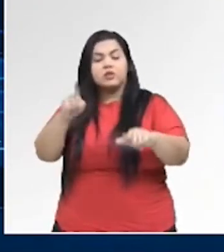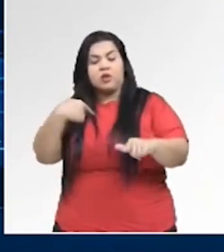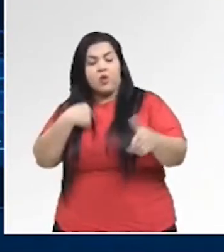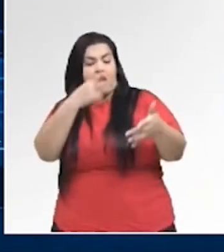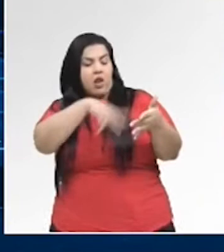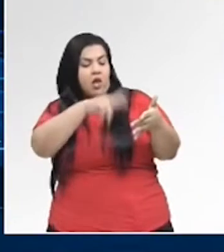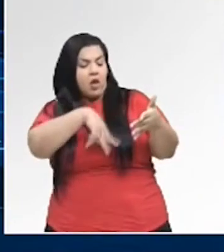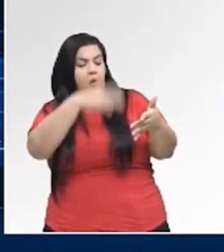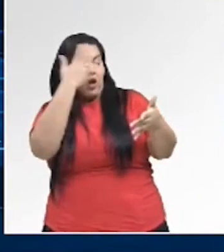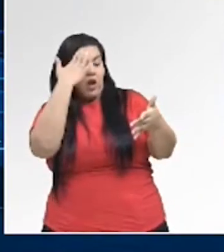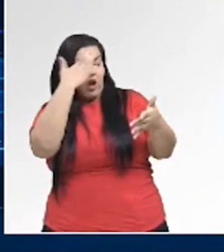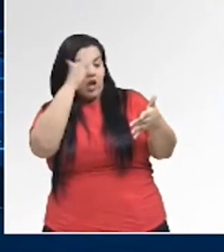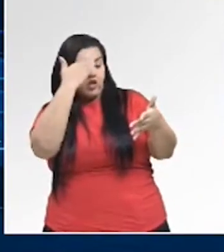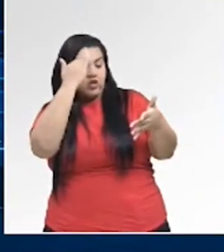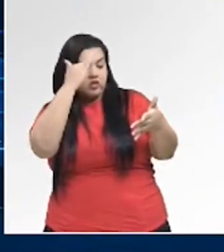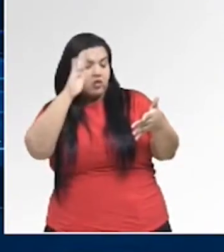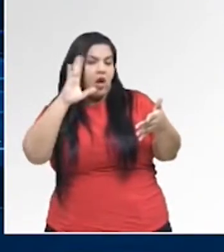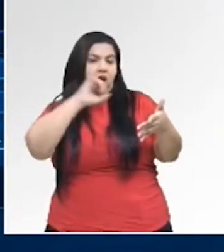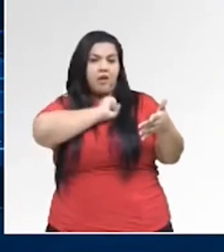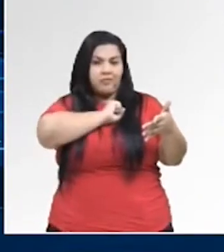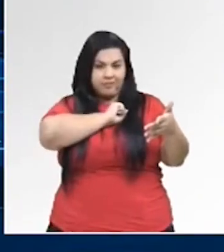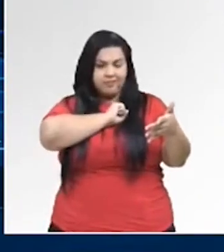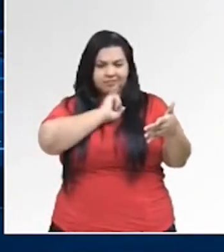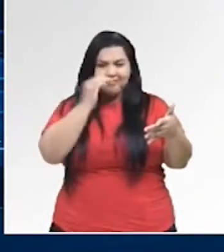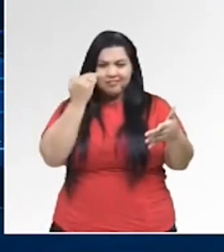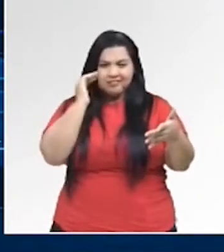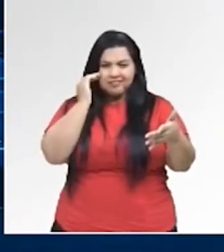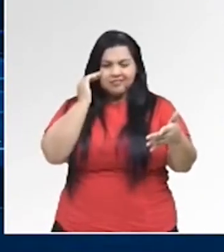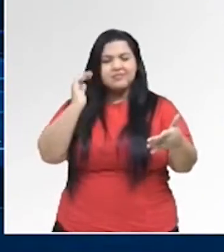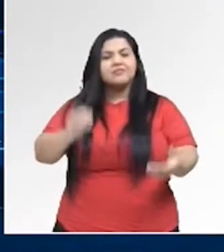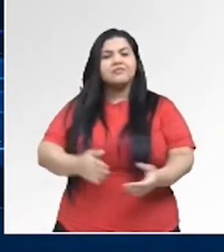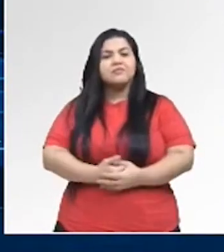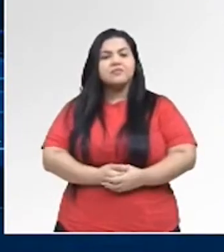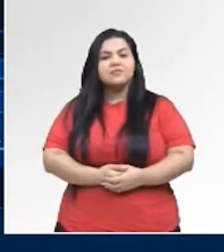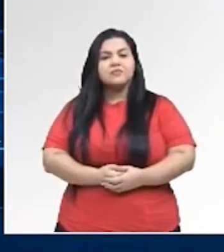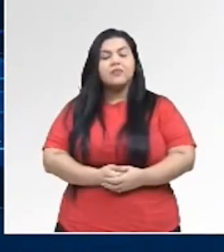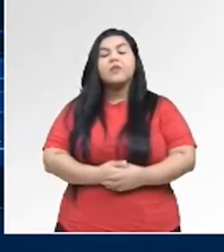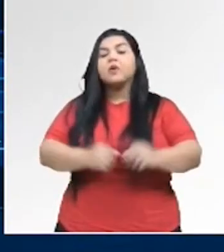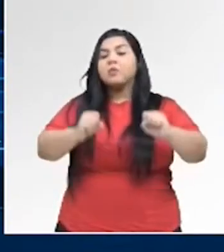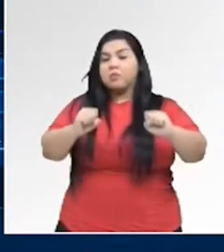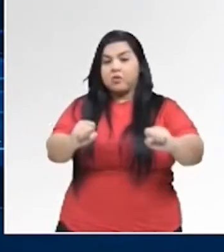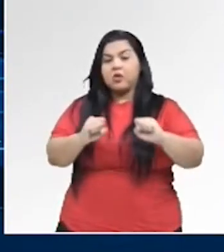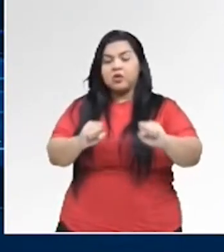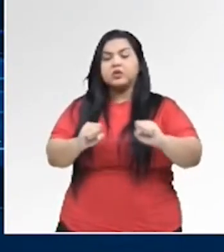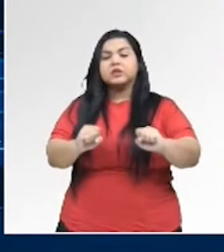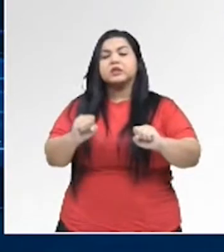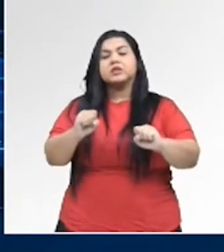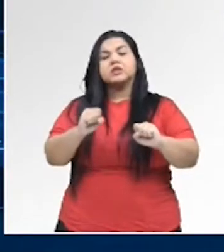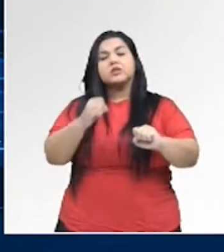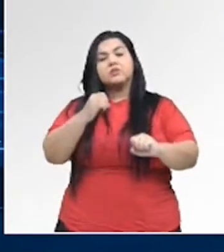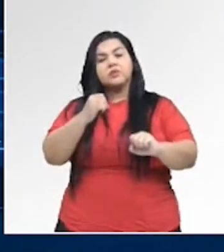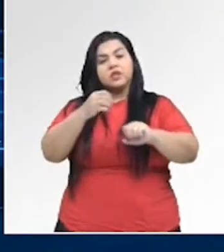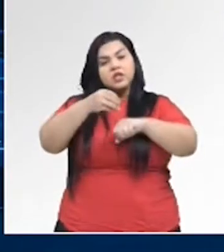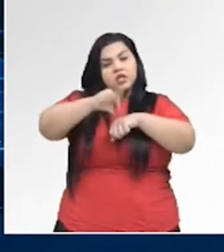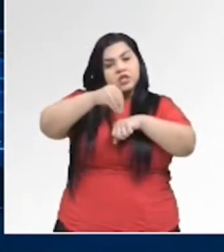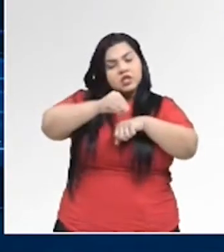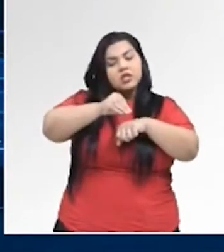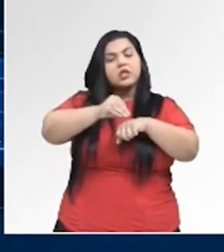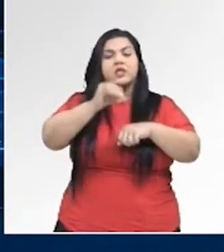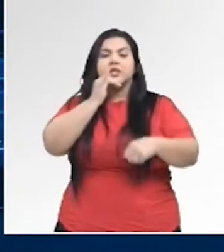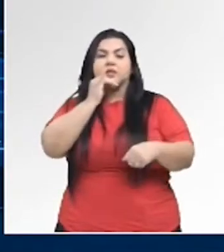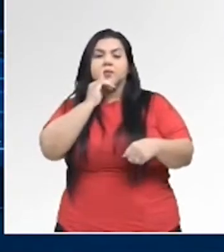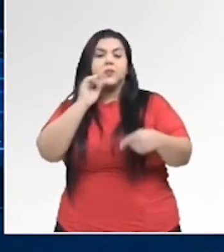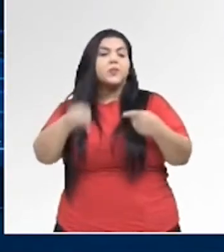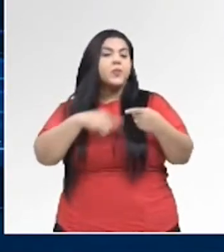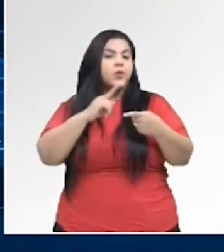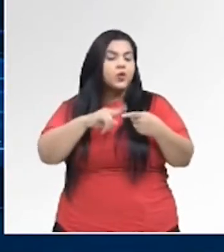leio e compreendo rapidamente, tá certo? Podemos citar como exemplos, tá, de linguagem literária o